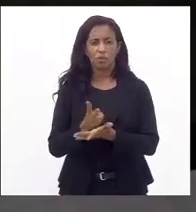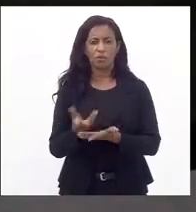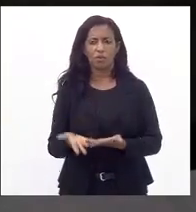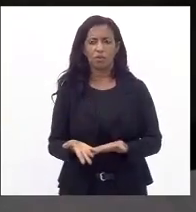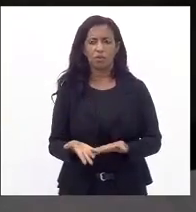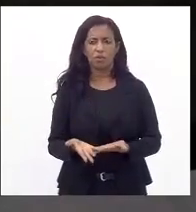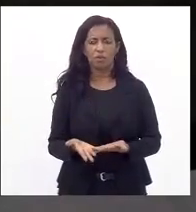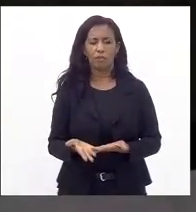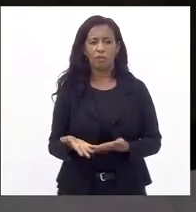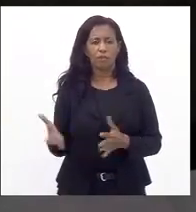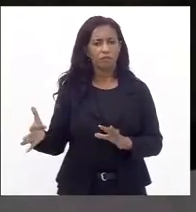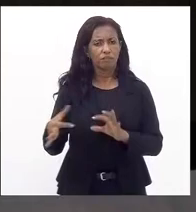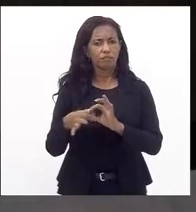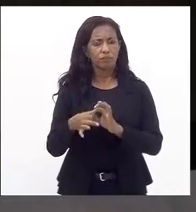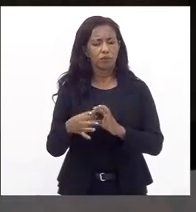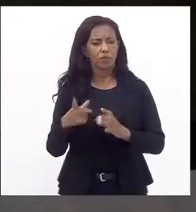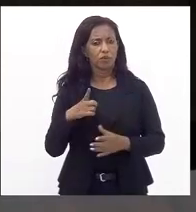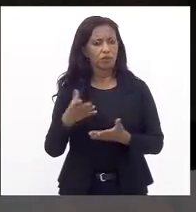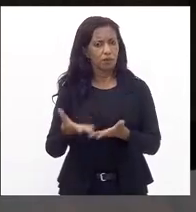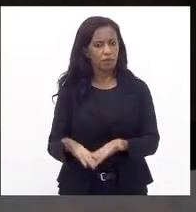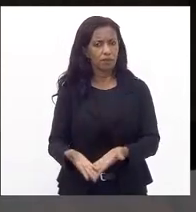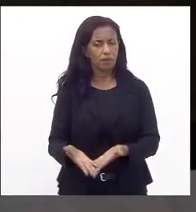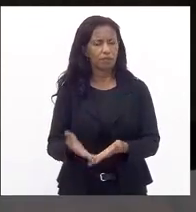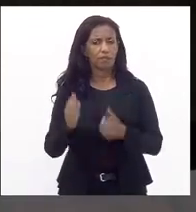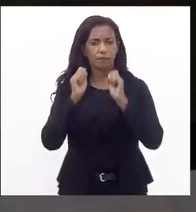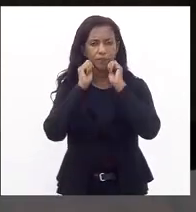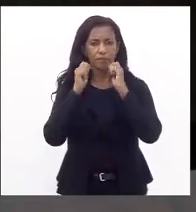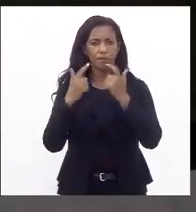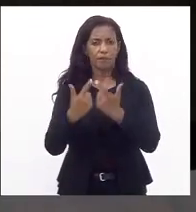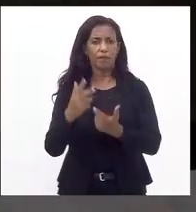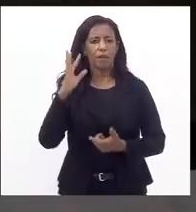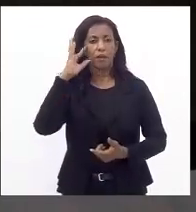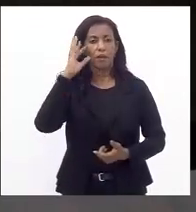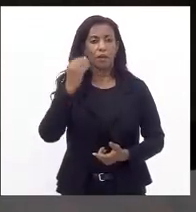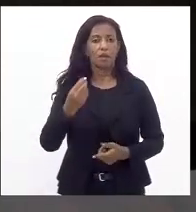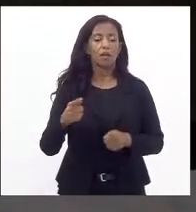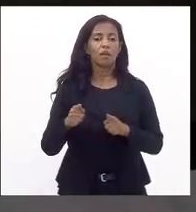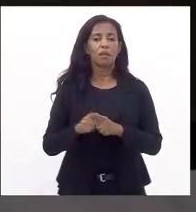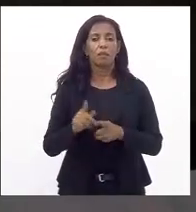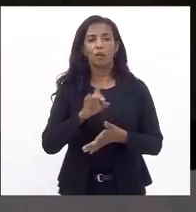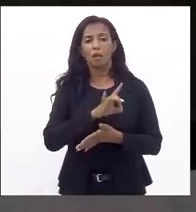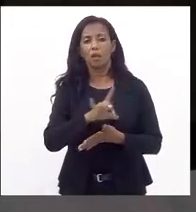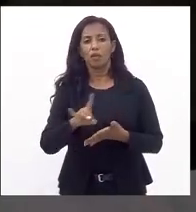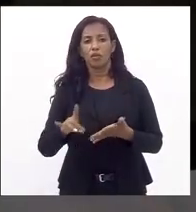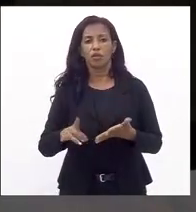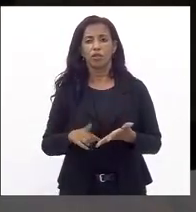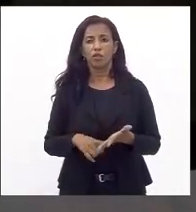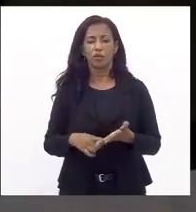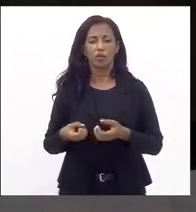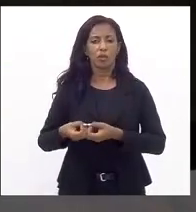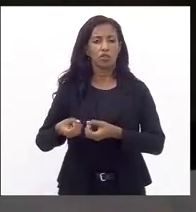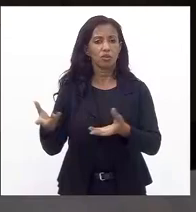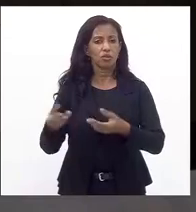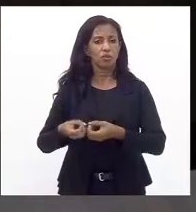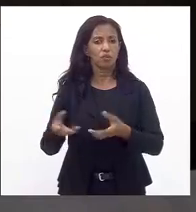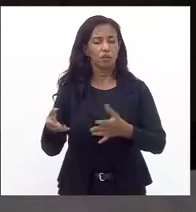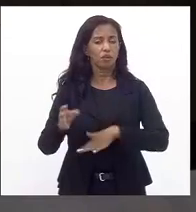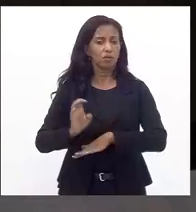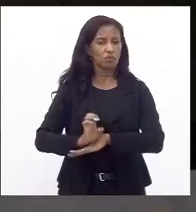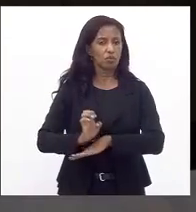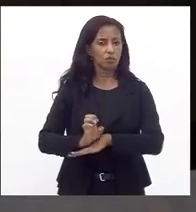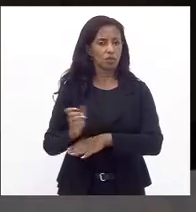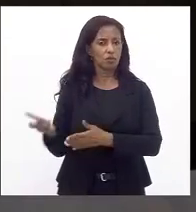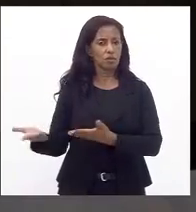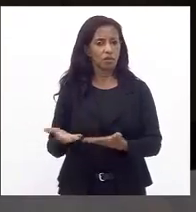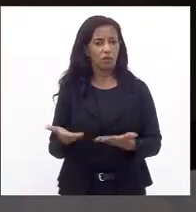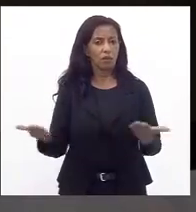o afinco que nós tivemos e na alerj para resolver as questões das despesas do estado que